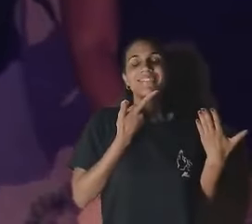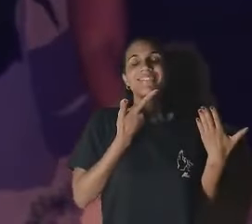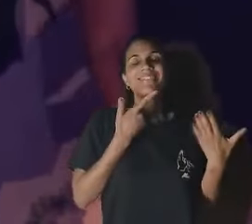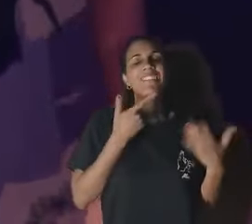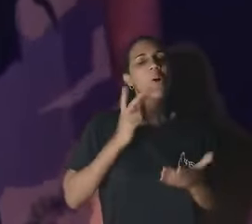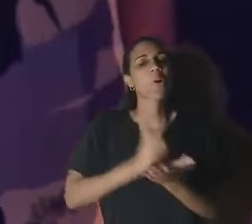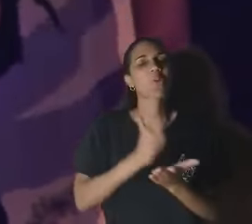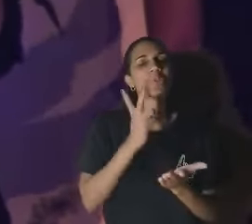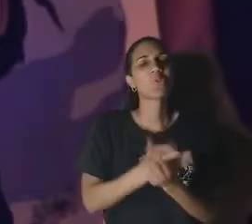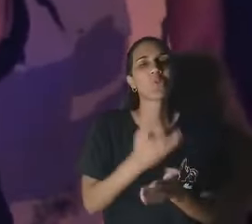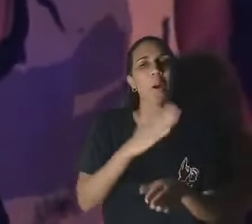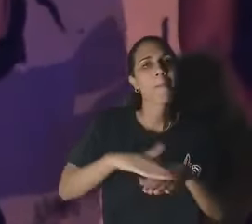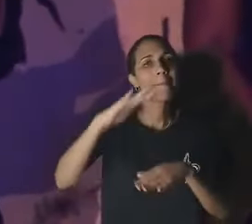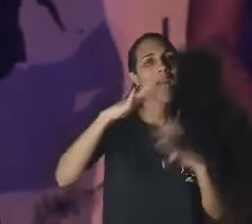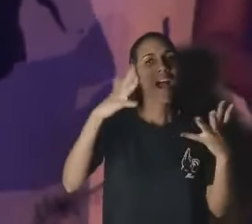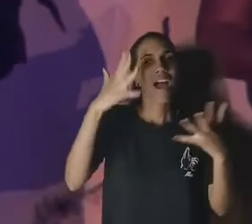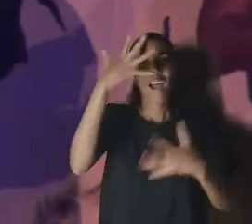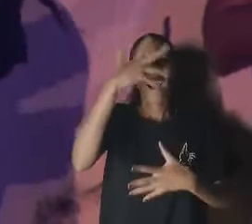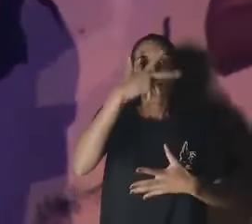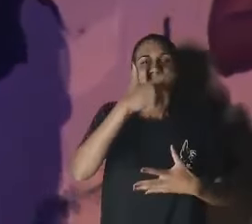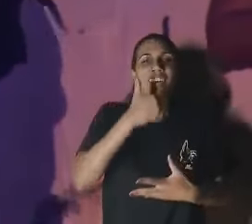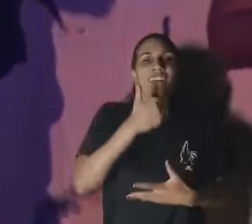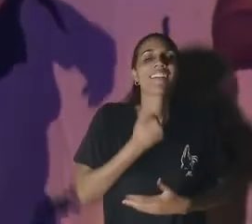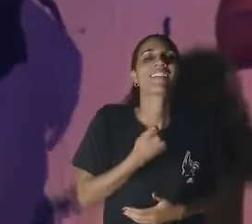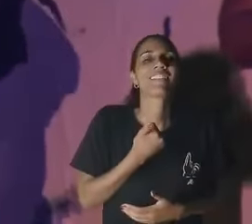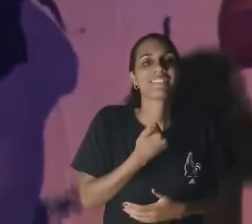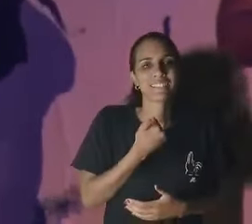mais lindo desse mundo.